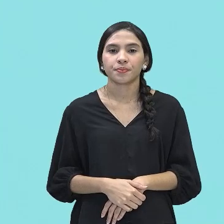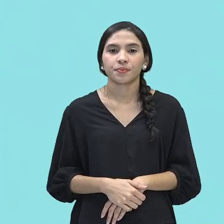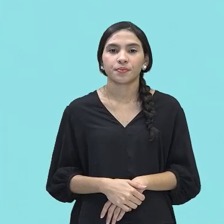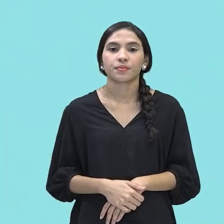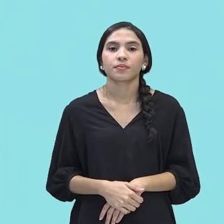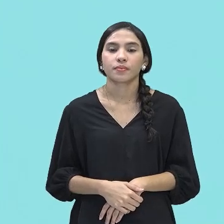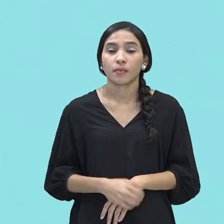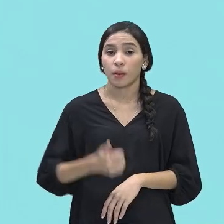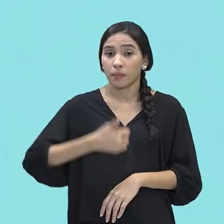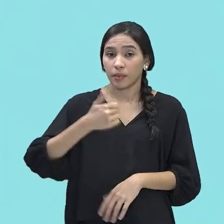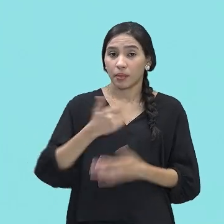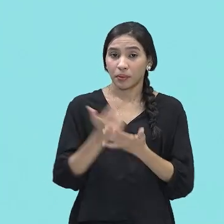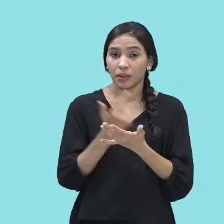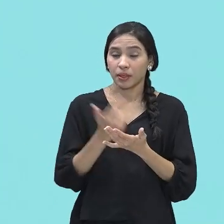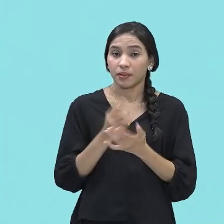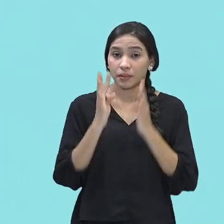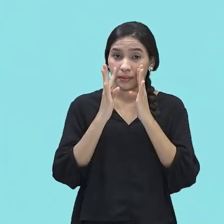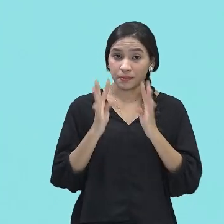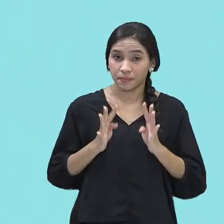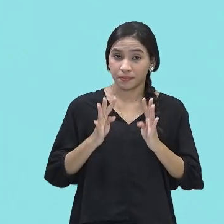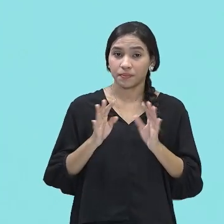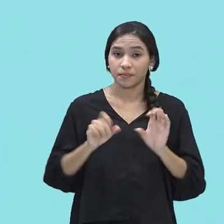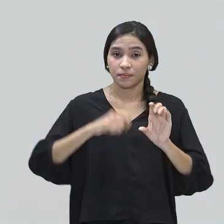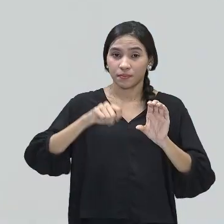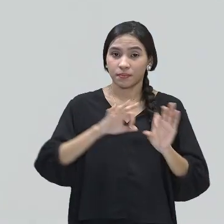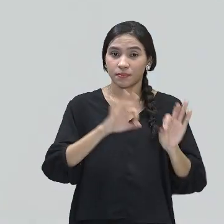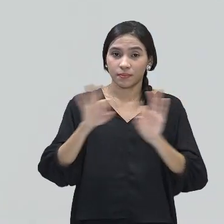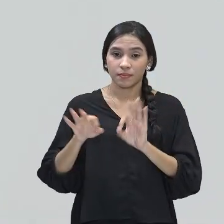esse primeiro livro, preste atenção ao vídeo.